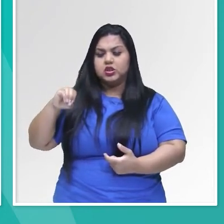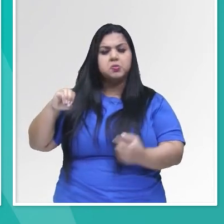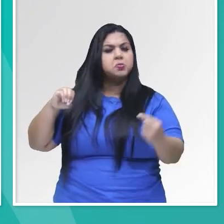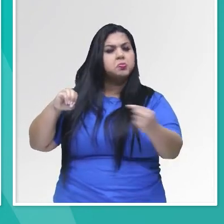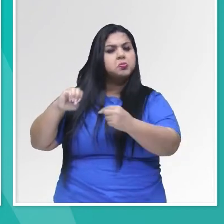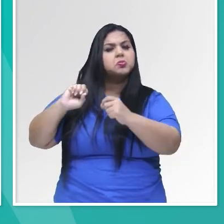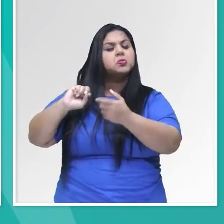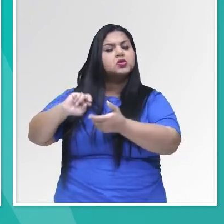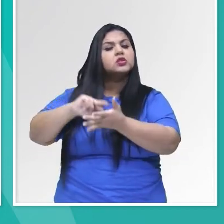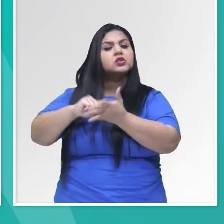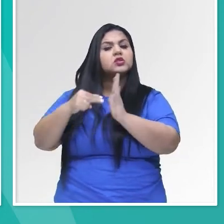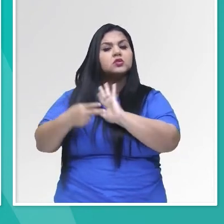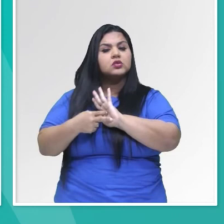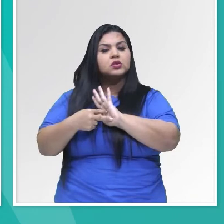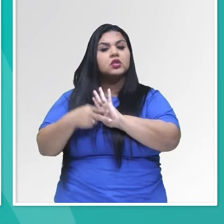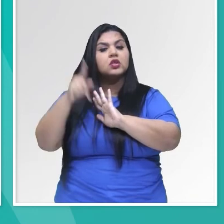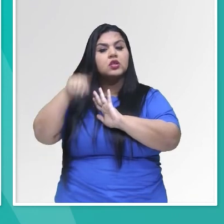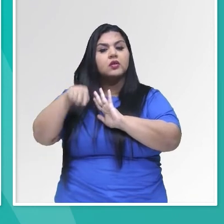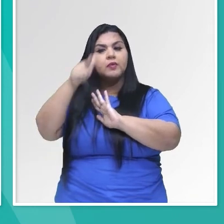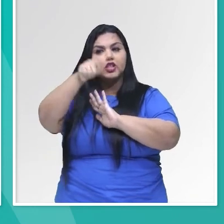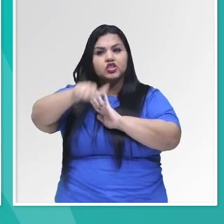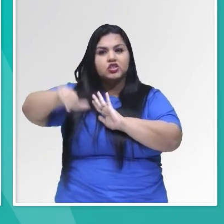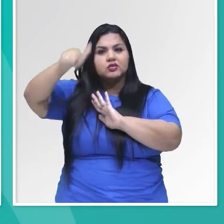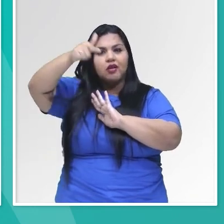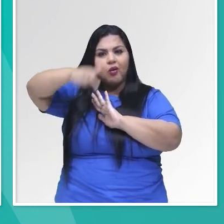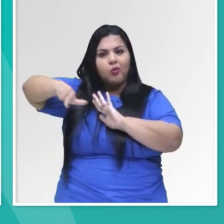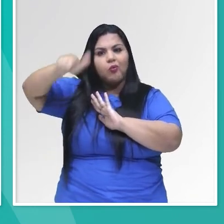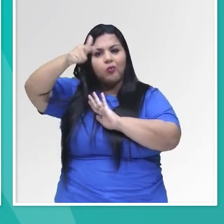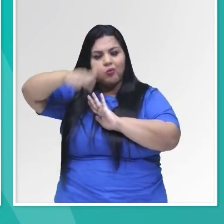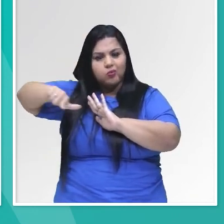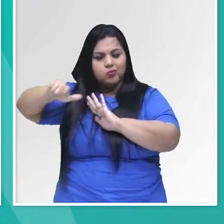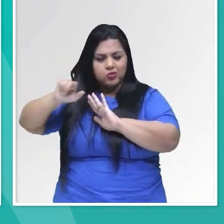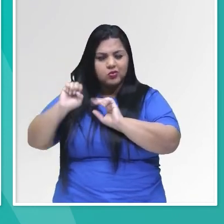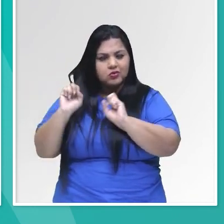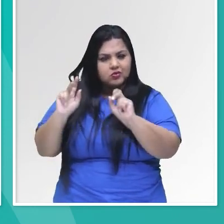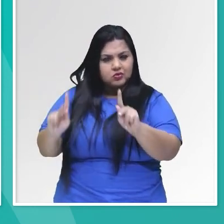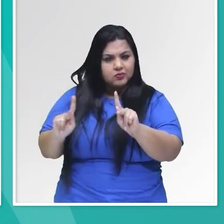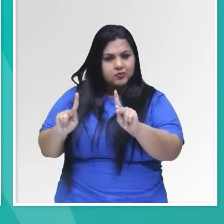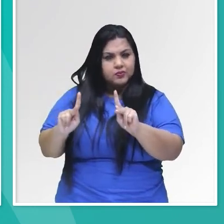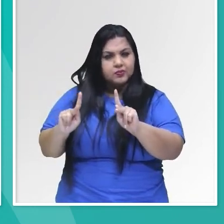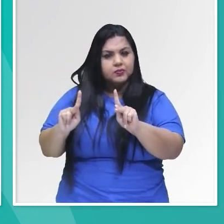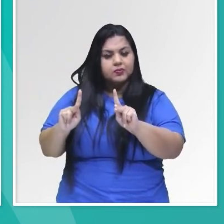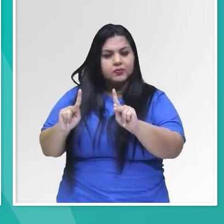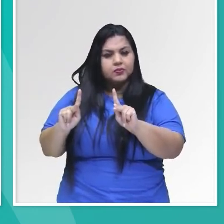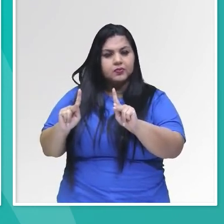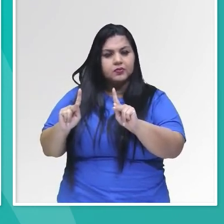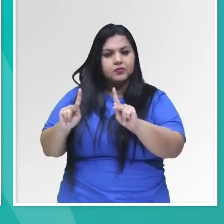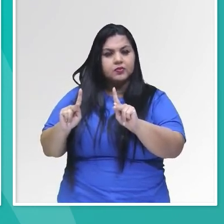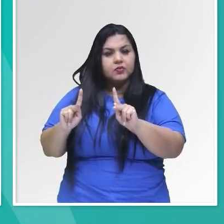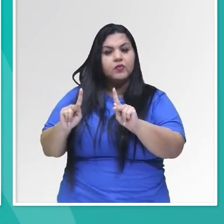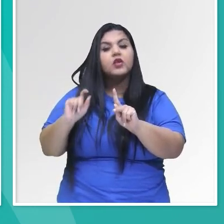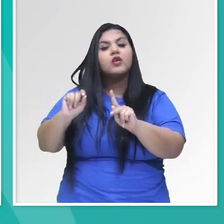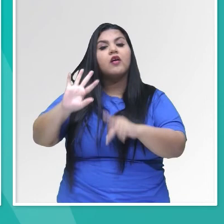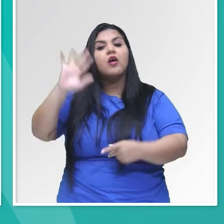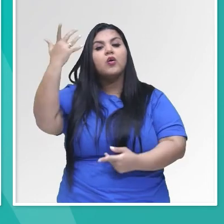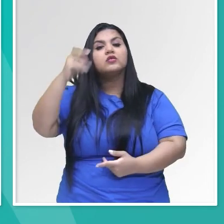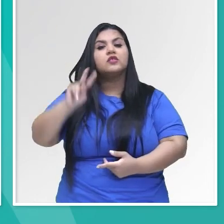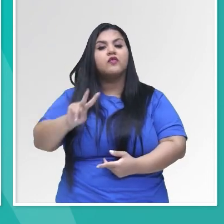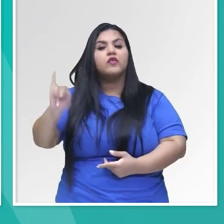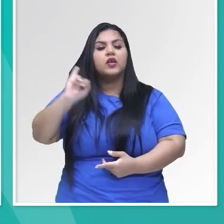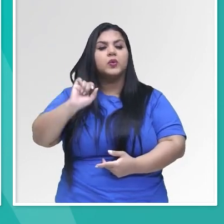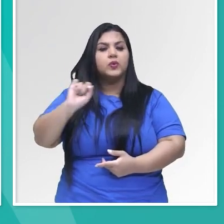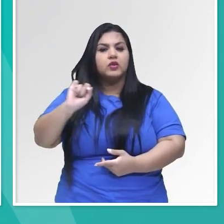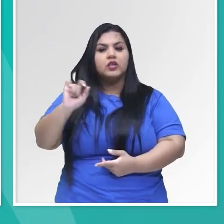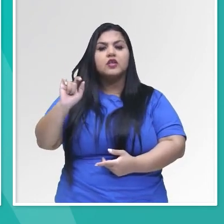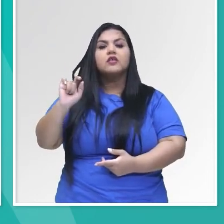é? Pleonasmo é uma repetição, tá bom? É uma repetição. Olha o que vai acontecer aí. Eu